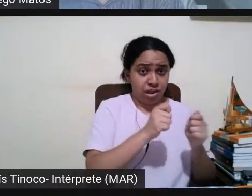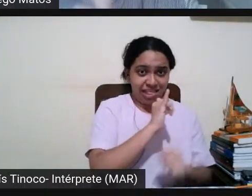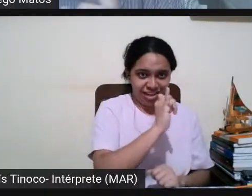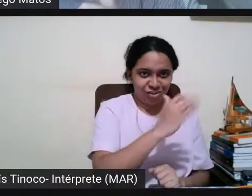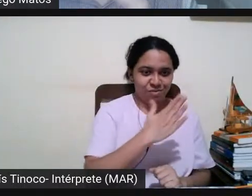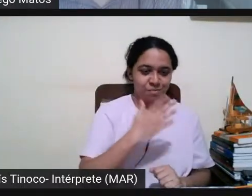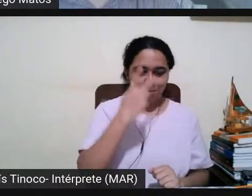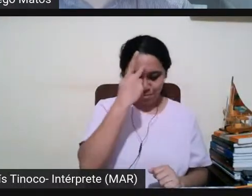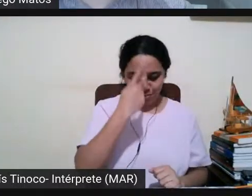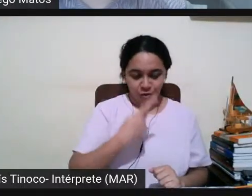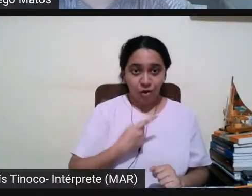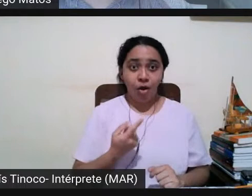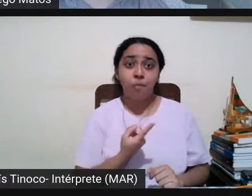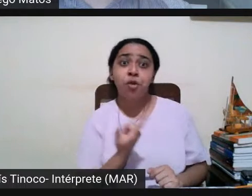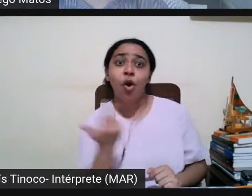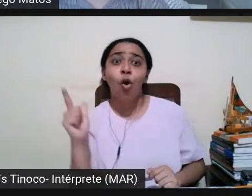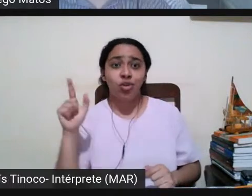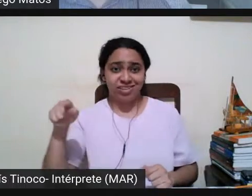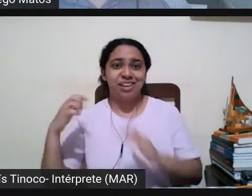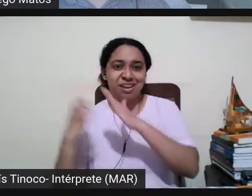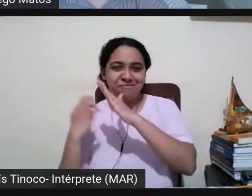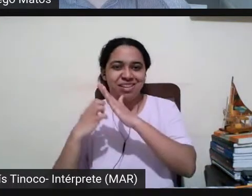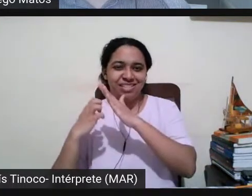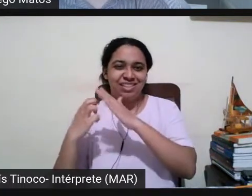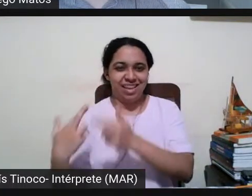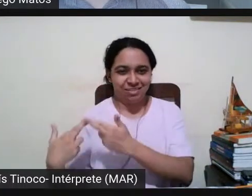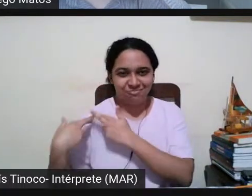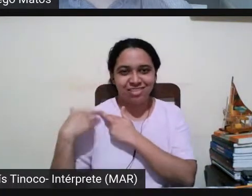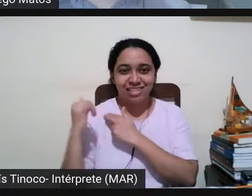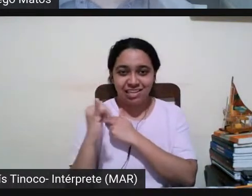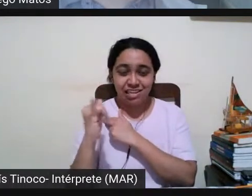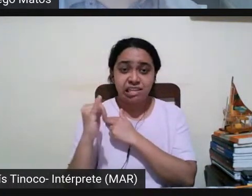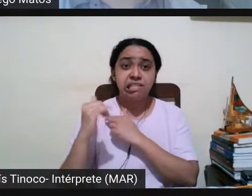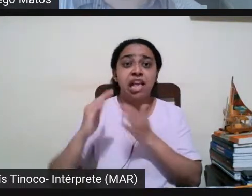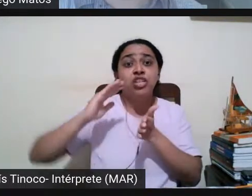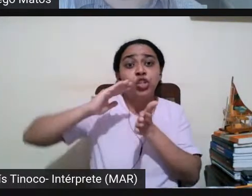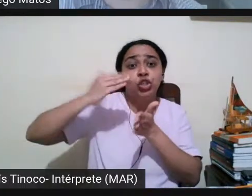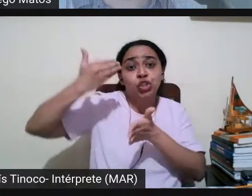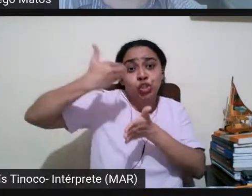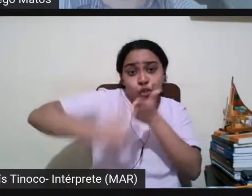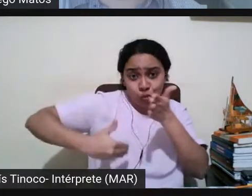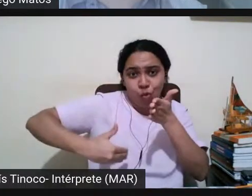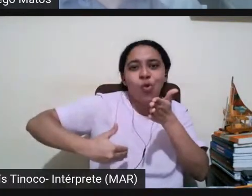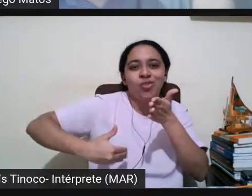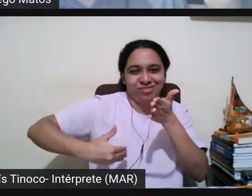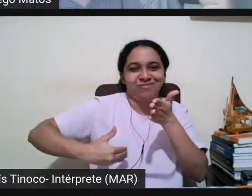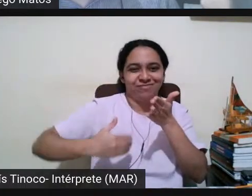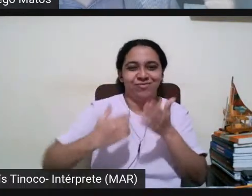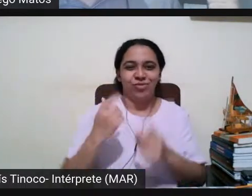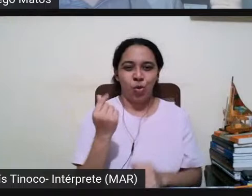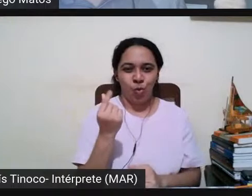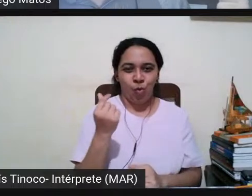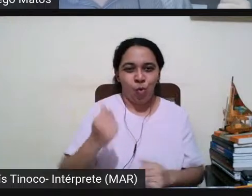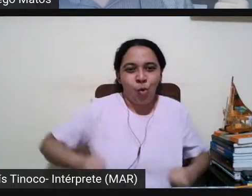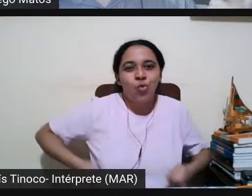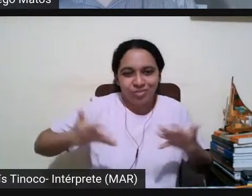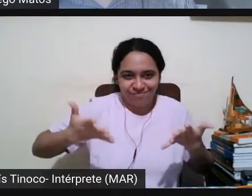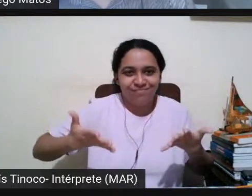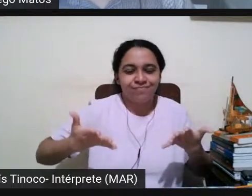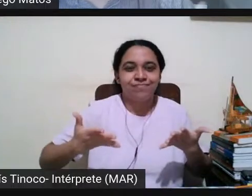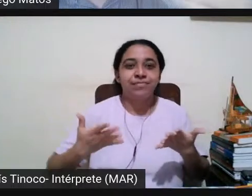redistribuição ah e tem uma batimento ali na diferença eu acho que os uma forma também que a história de diminuir um pouco no bolso